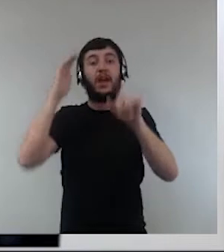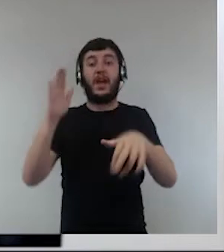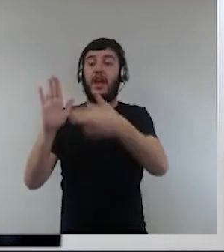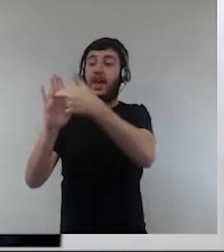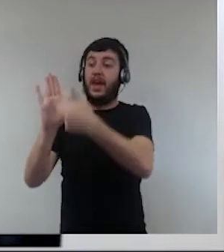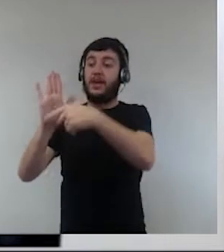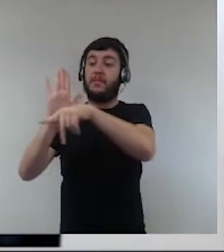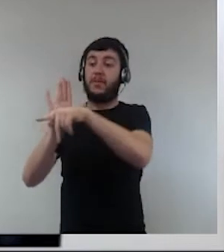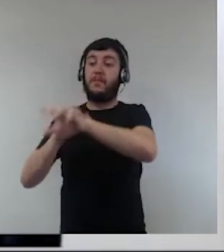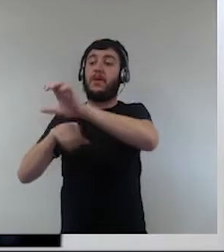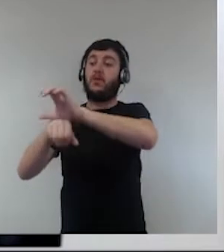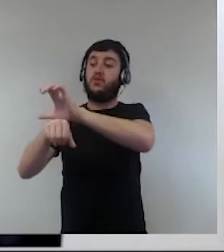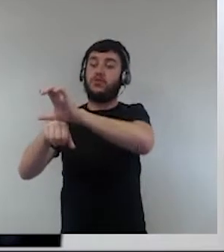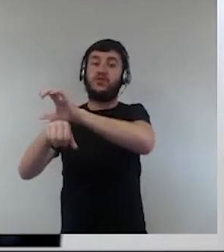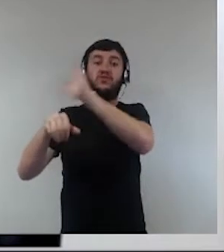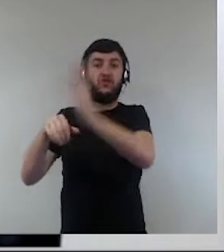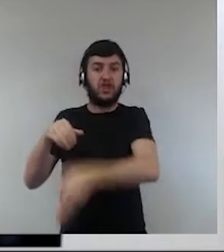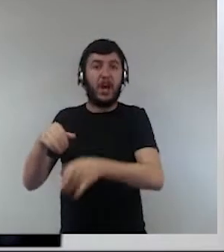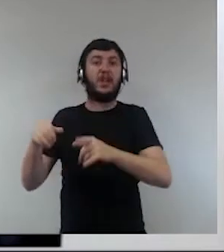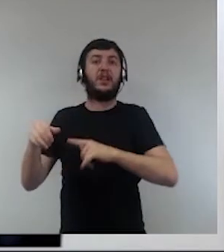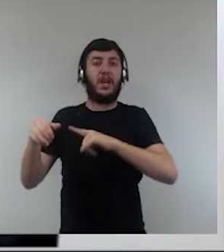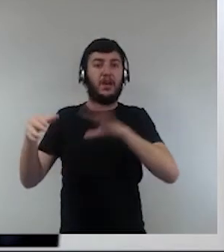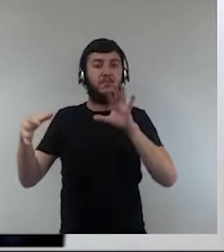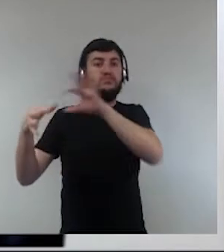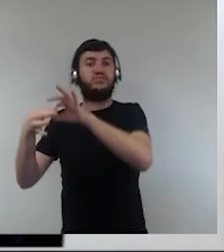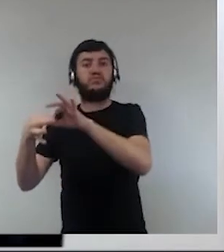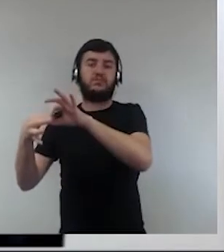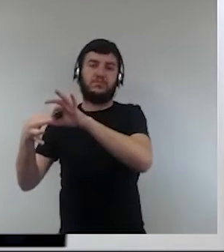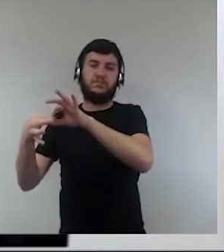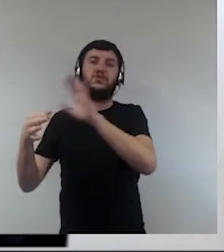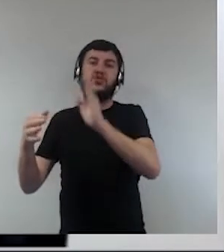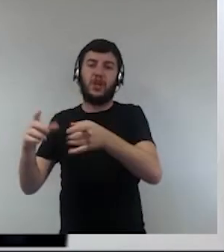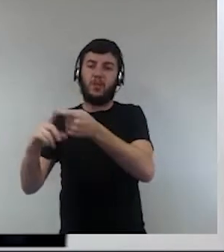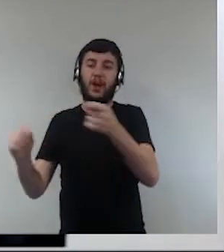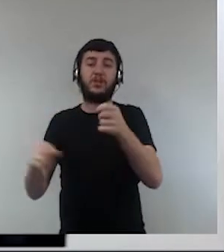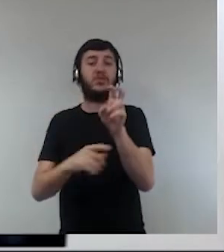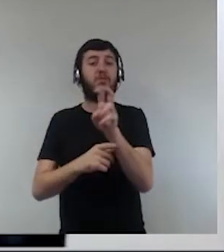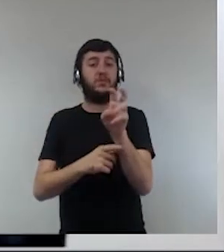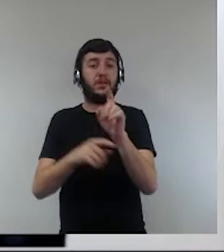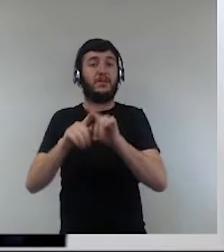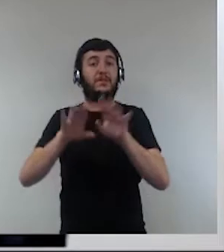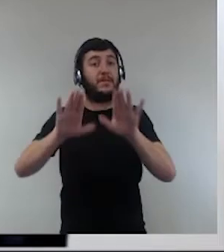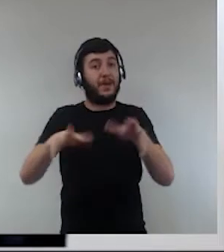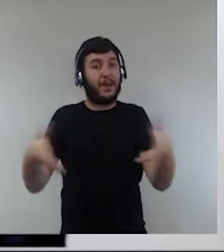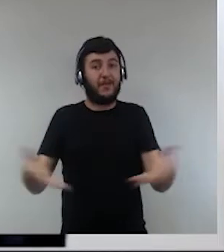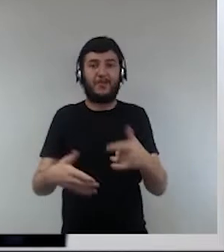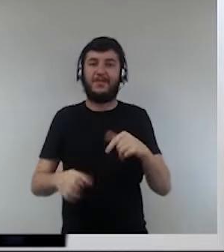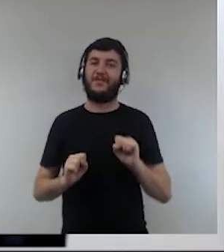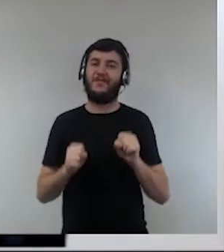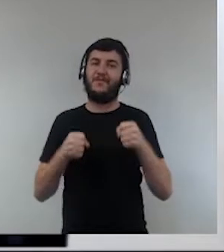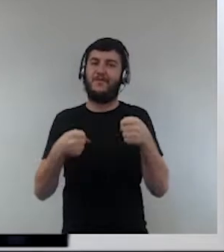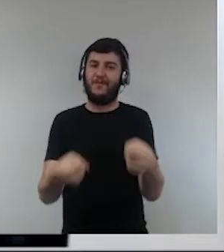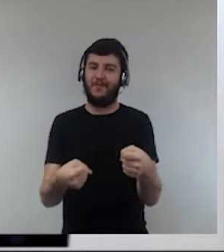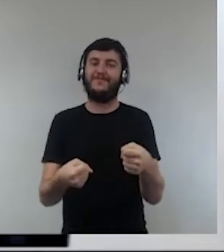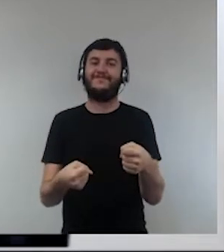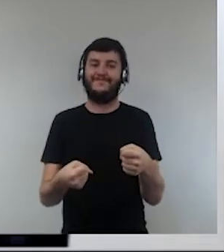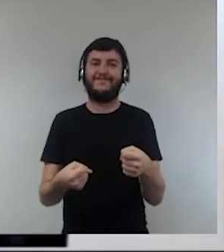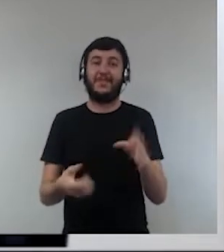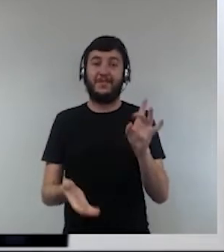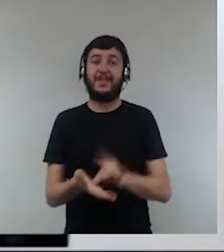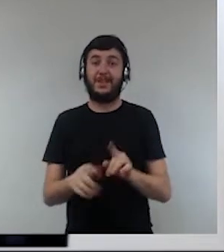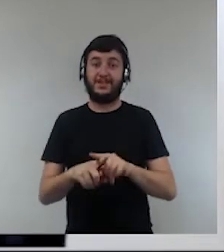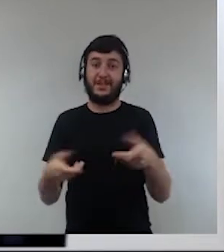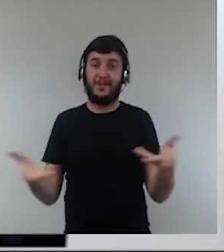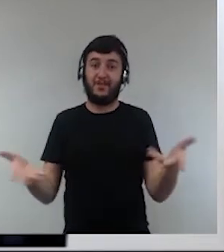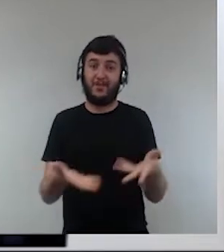pétrea inserida no artigo 5º da Constituição. Mas vamos lá fazer um esforço hermenêutico. E aí eu os convido para